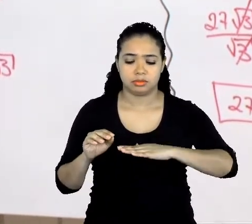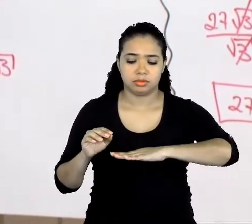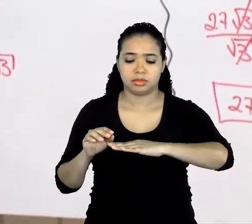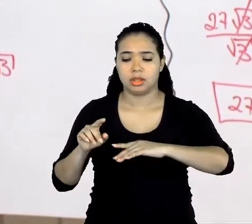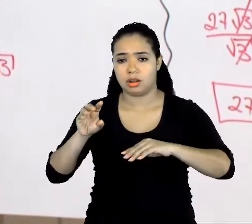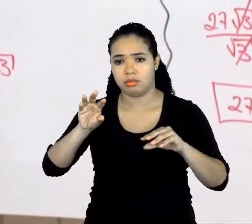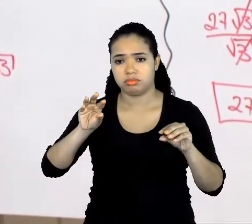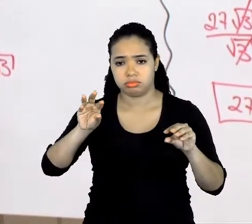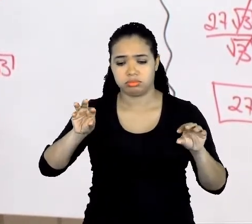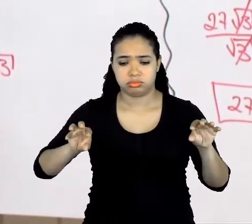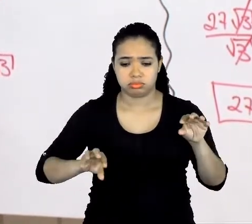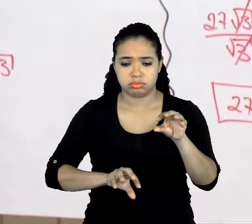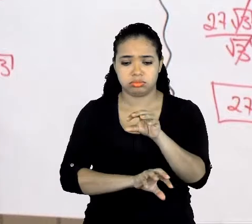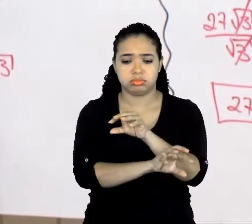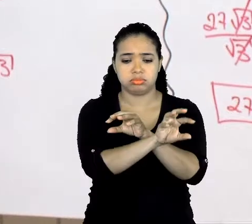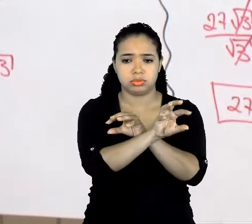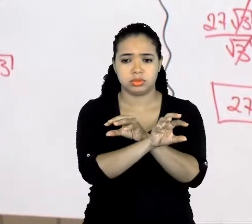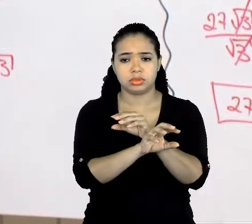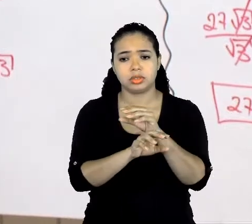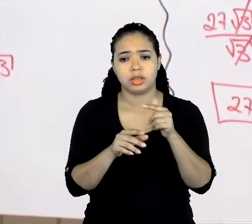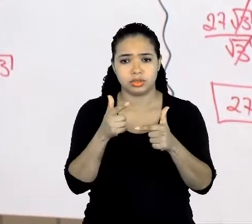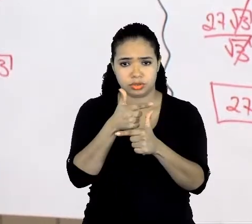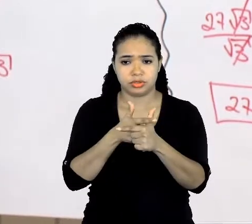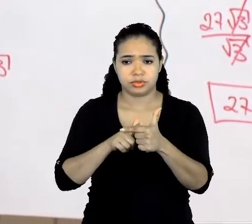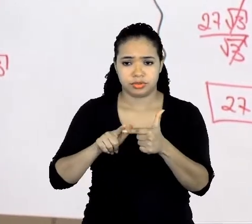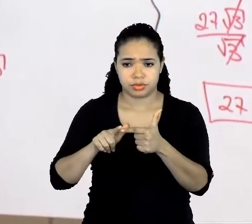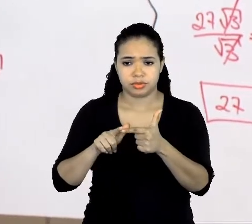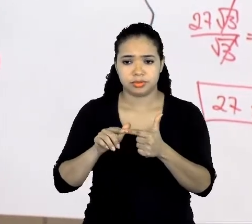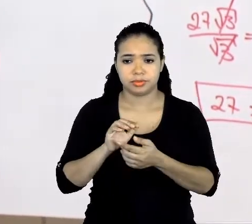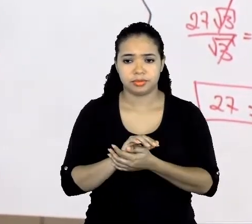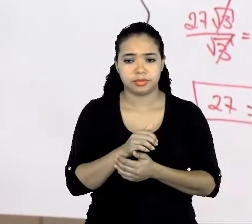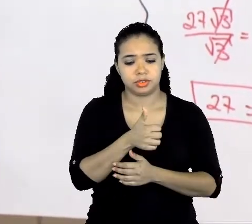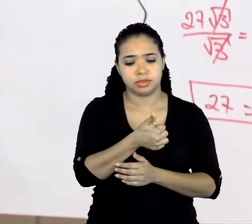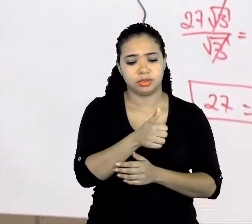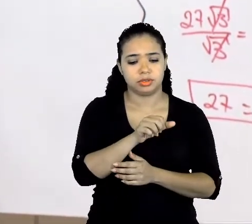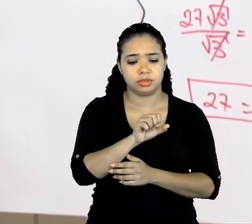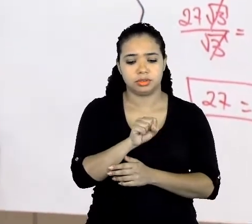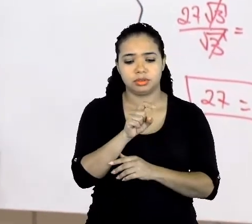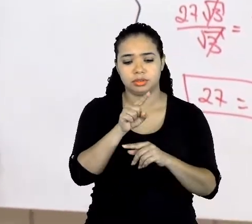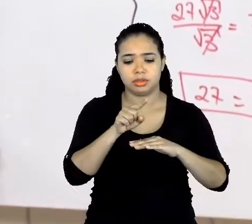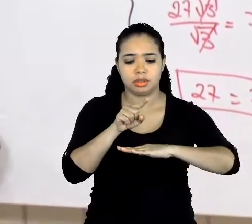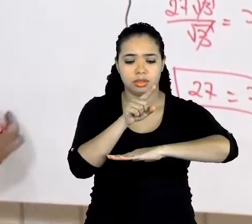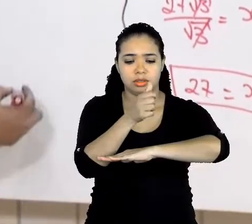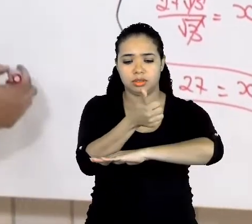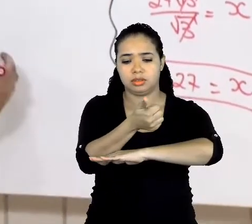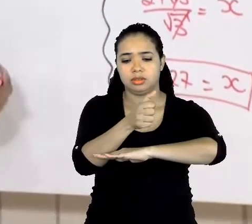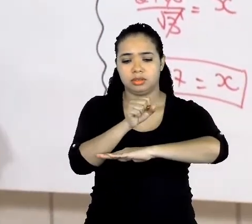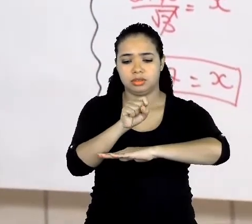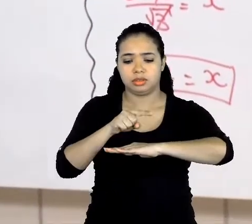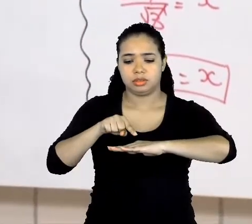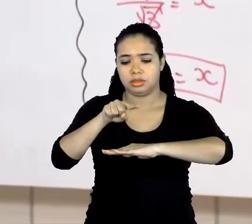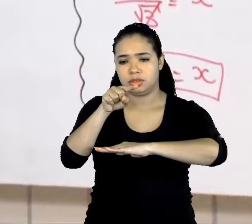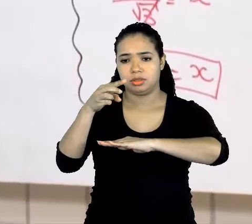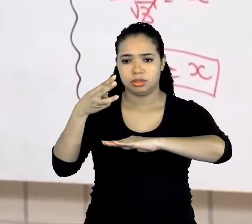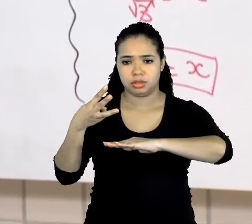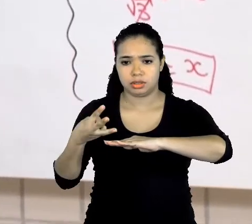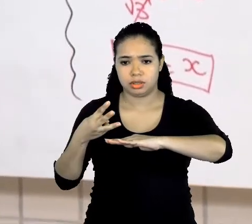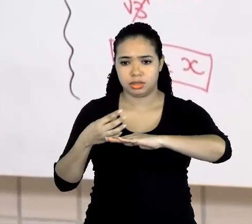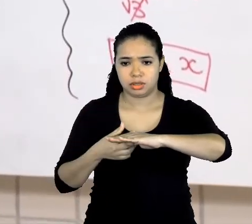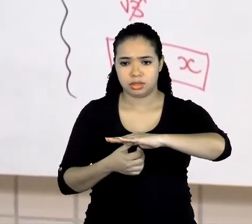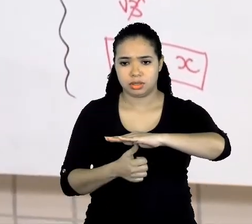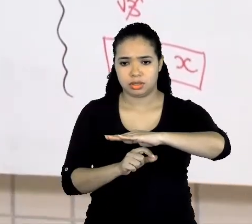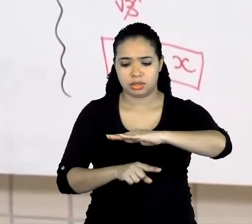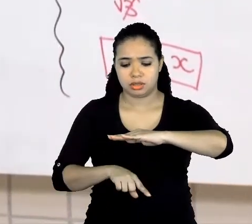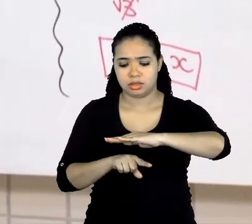dividindo. 18 raiz de 3 sobre raiz de 3 é igual a y. Então, o